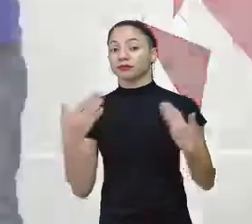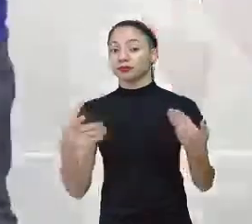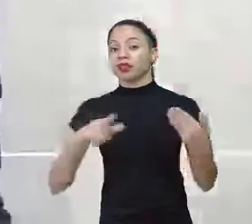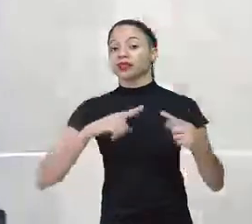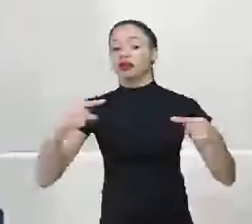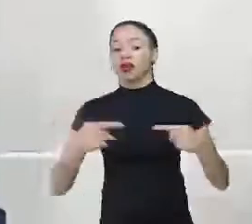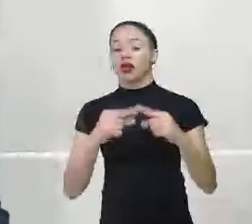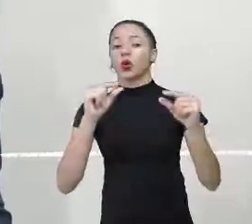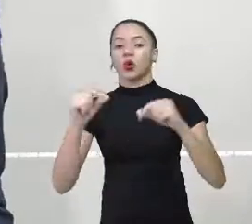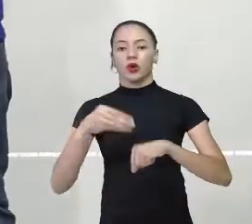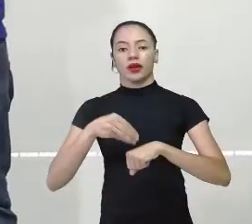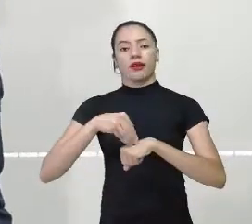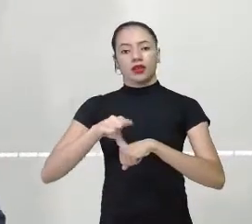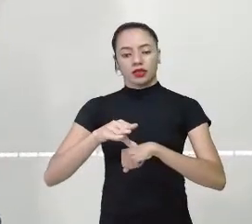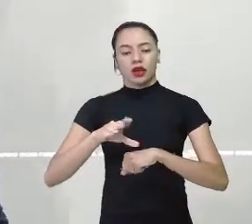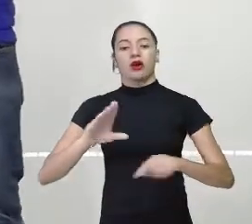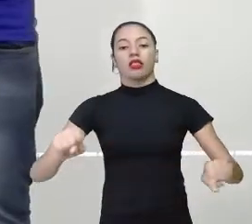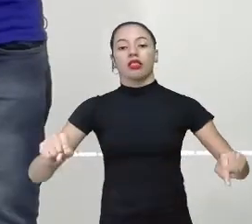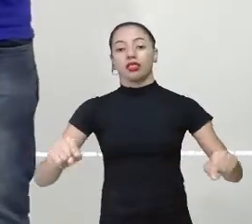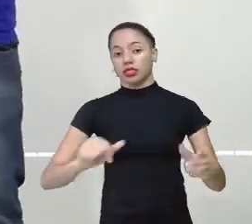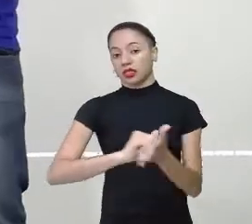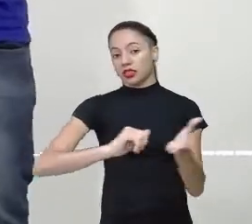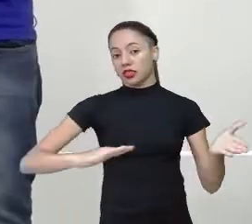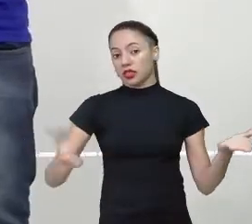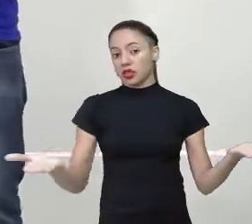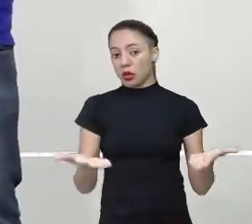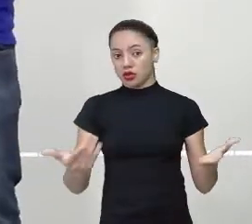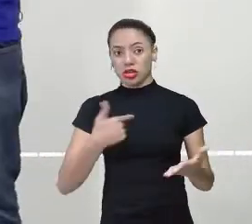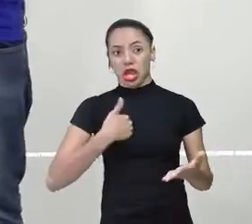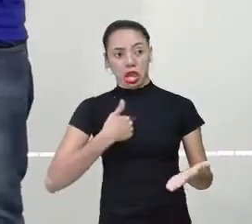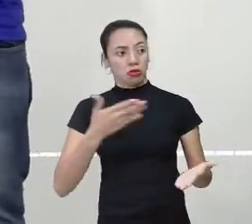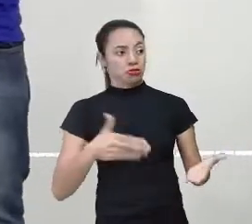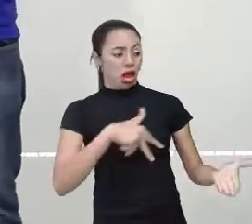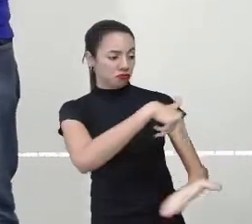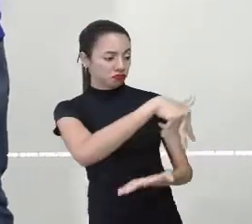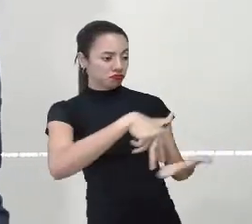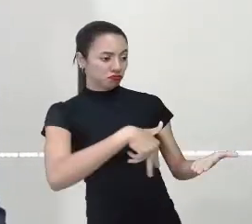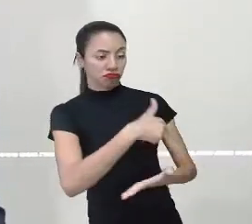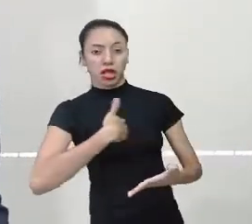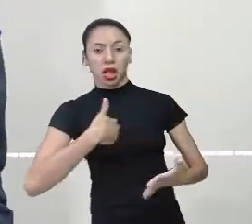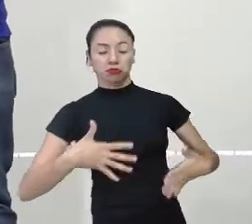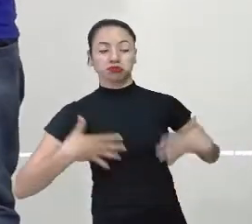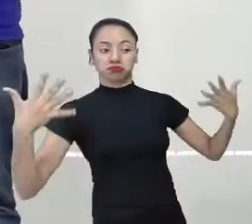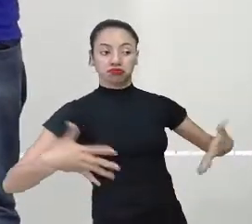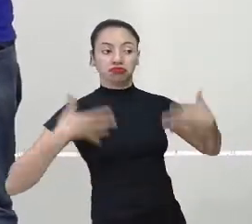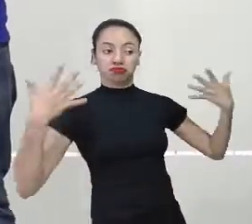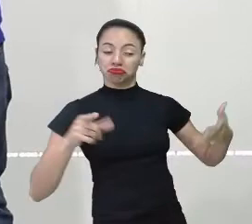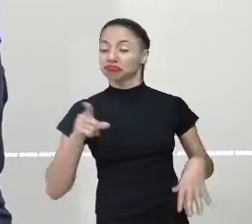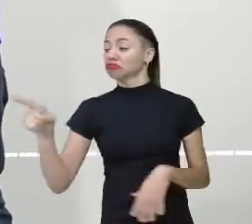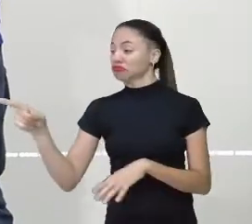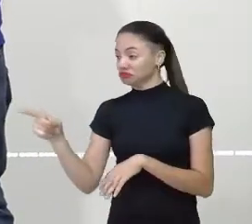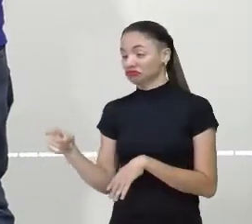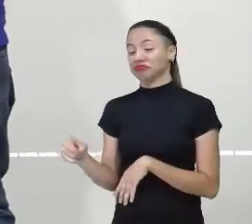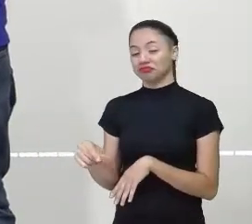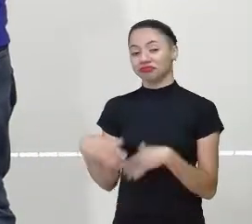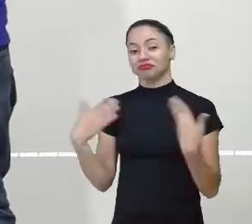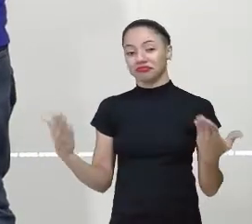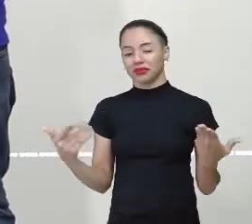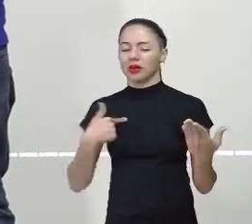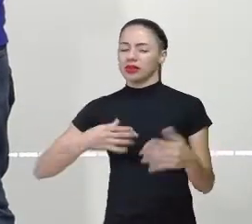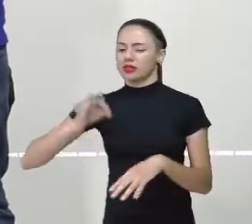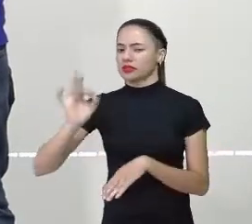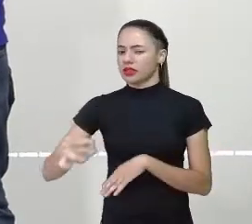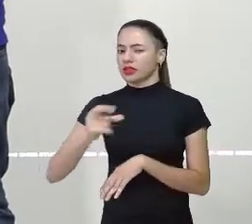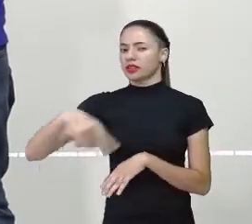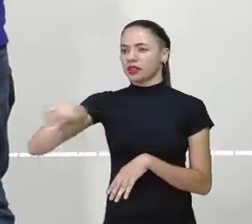nossa sugestão de atividade de hoje. Eu já tô aqui dançando. Tá bom? Já tá Eu fiquei já empolgado. tá entrando, né? Fiquei Já no empolgado, clima. foi. Pronto. Não, tenho certeza